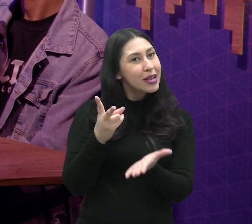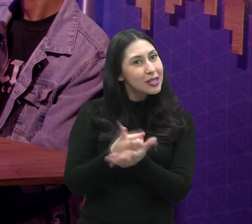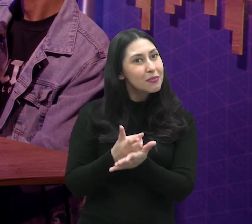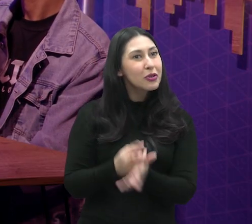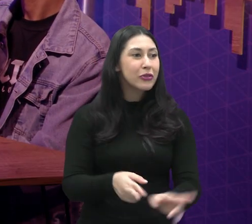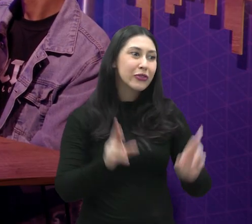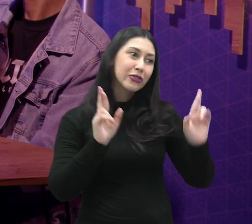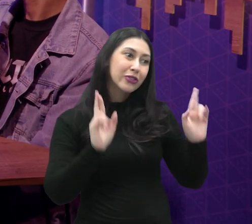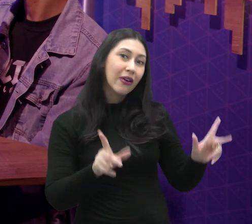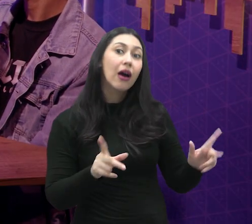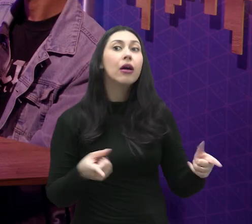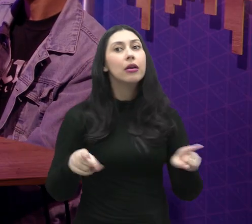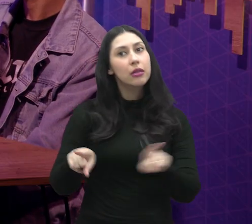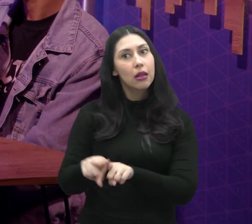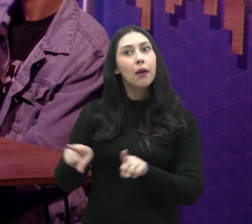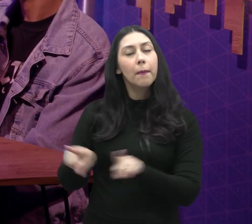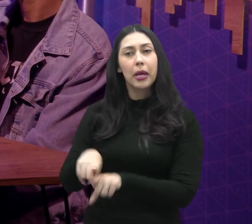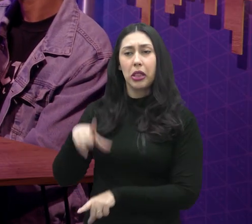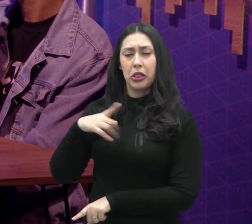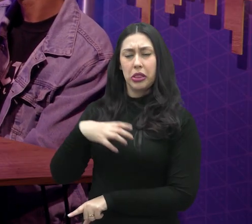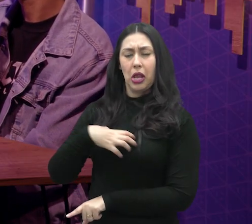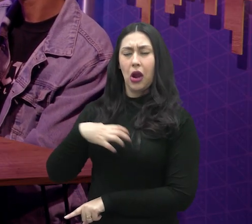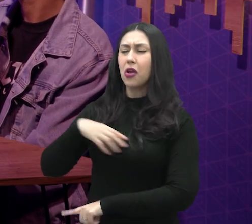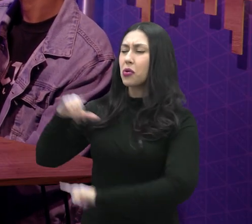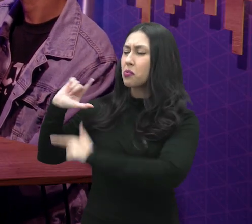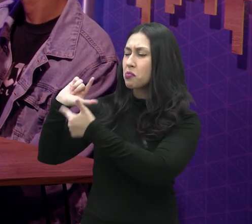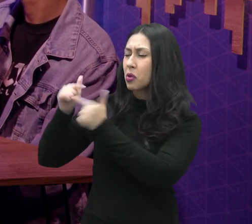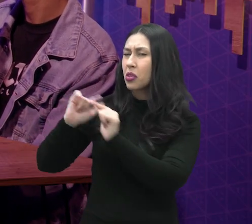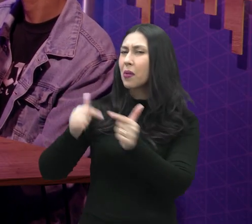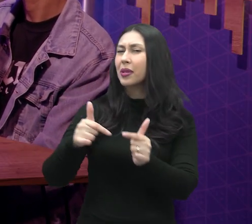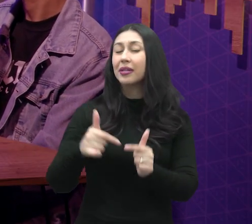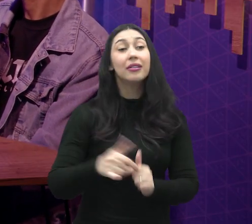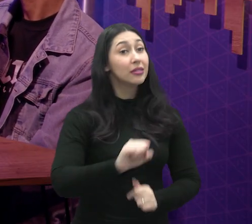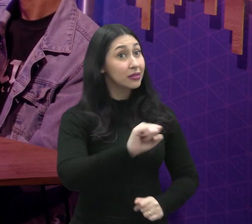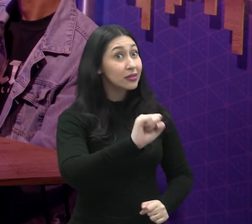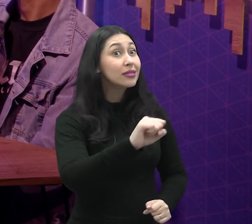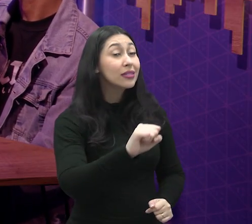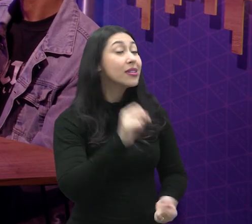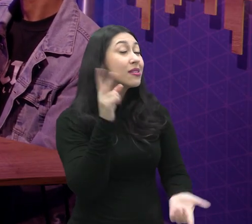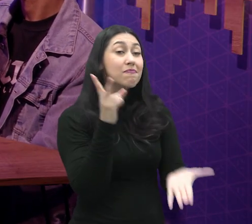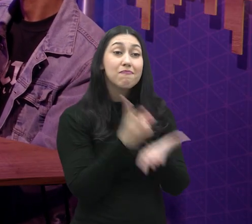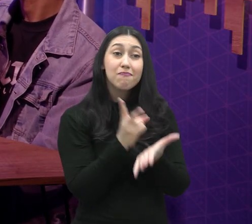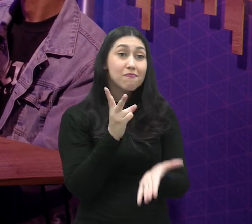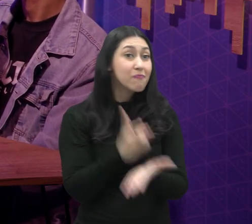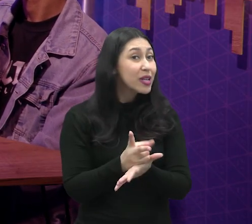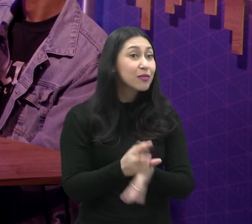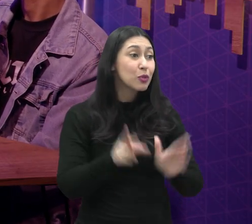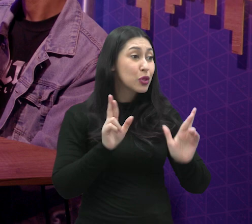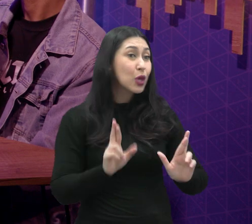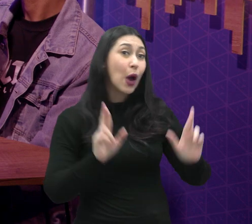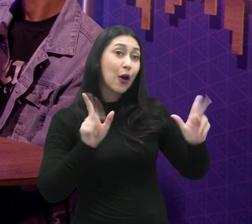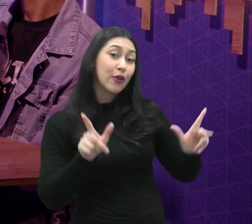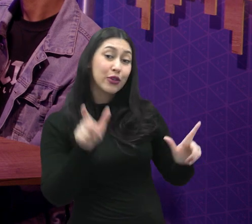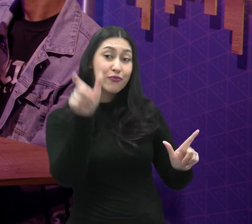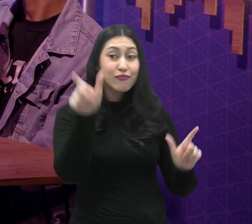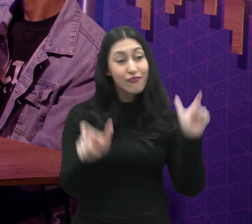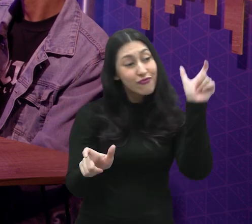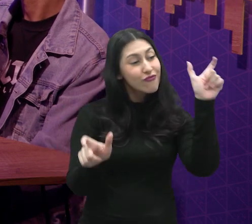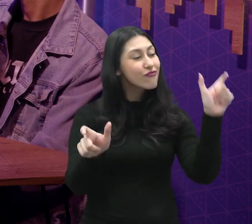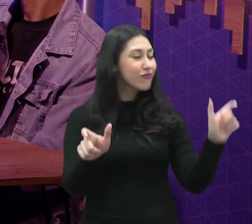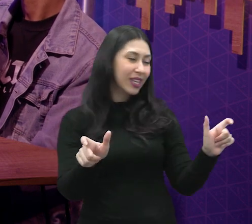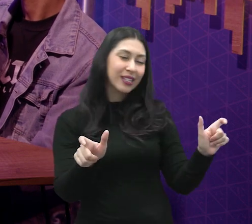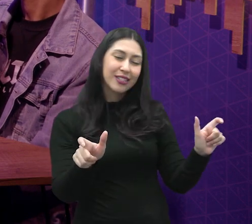sejam personagens diferentes... Inclusive carregado desse conservadorismo, né? Exatamente, e por mais que sejam personagens diferentes, cada um ali